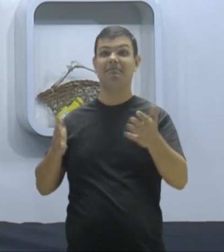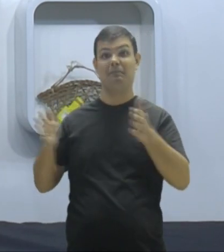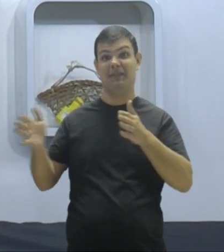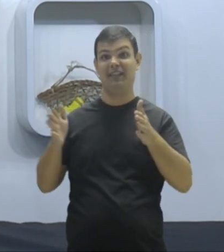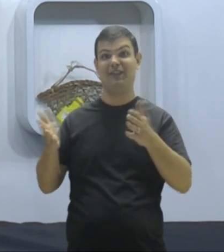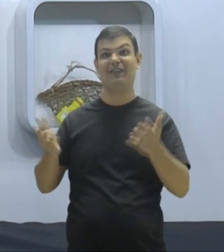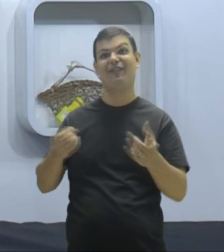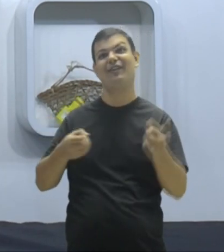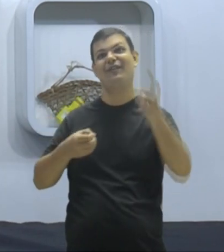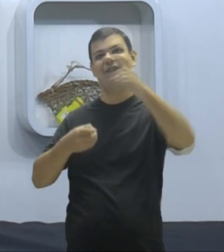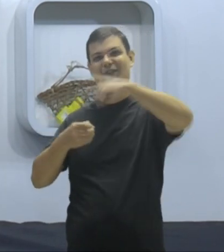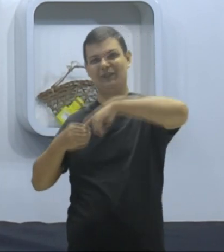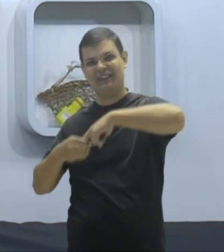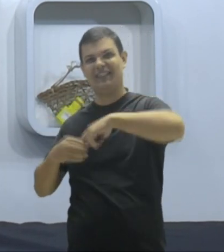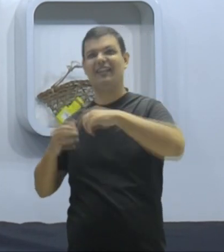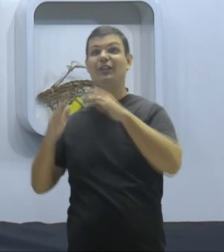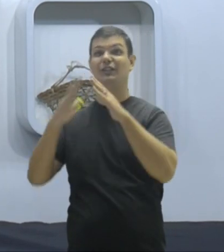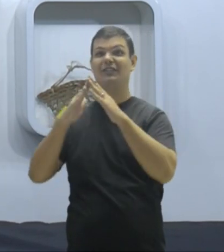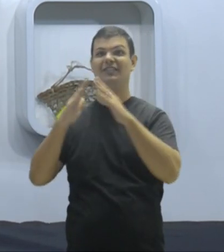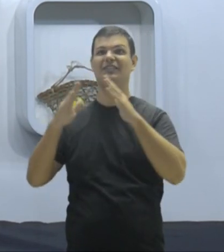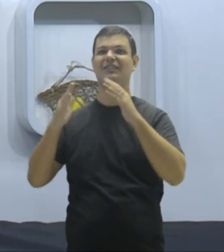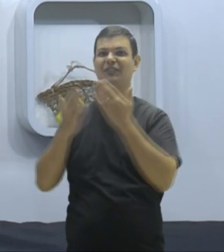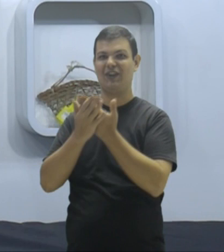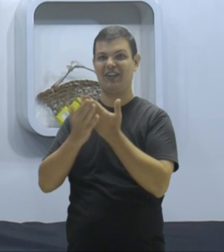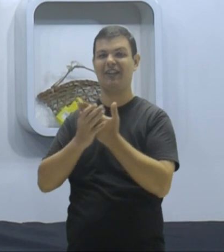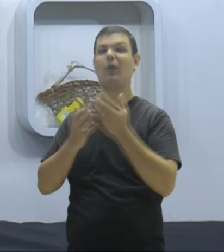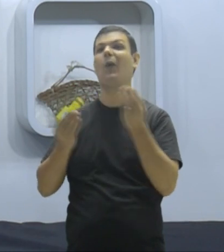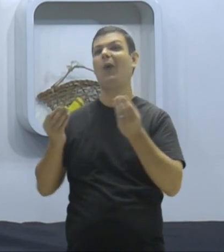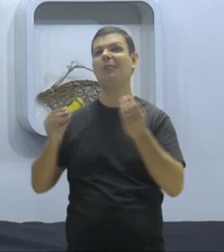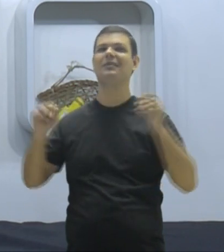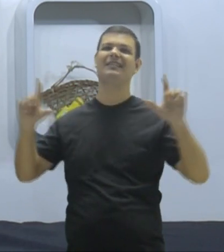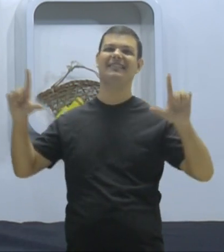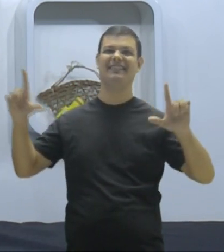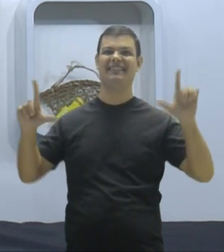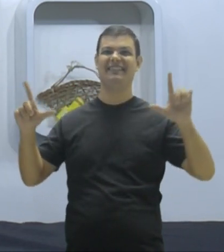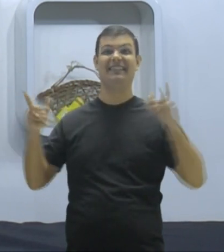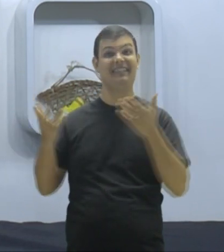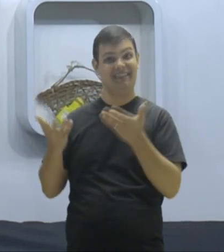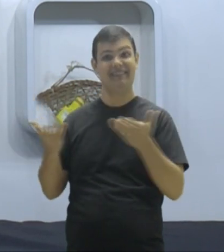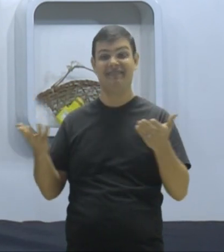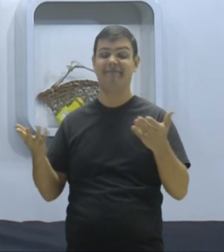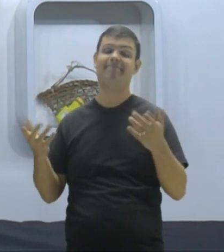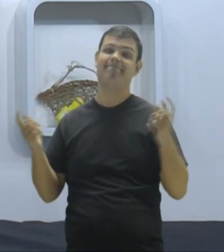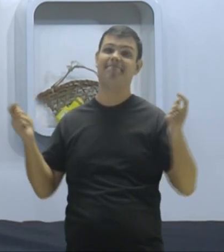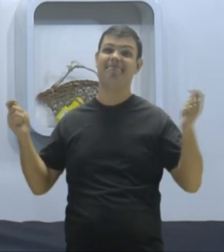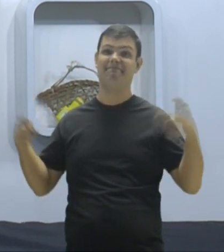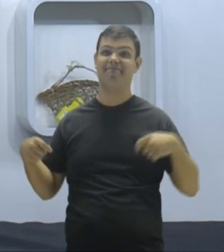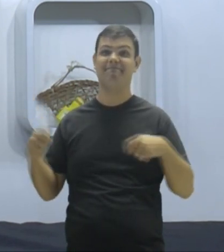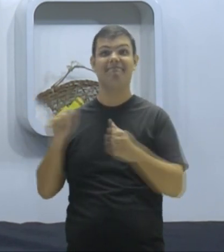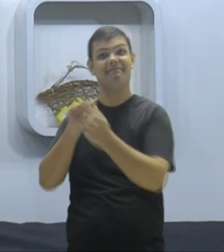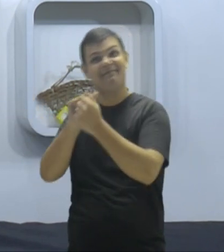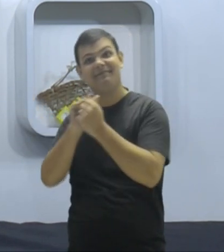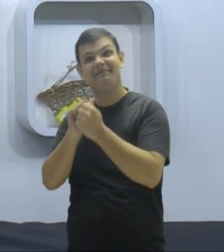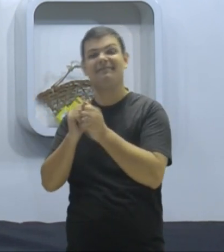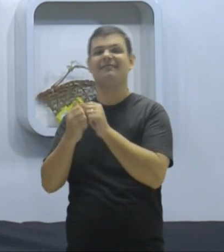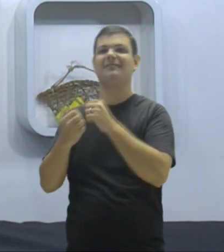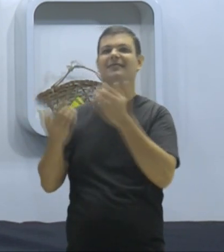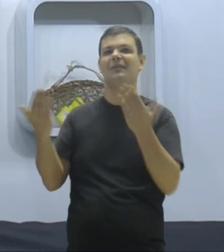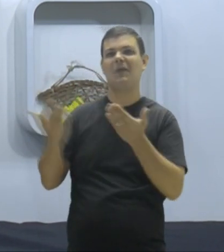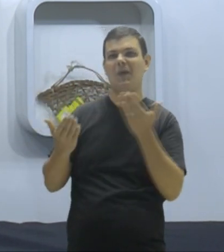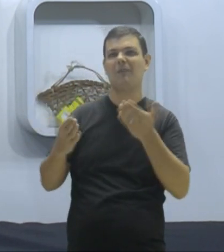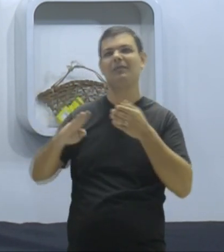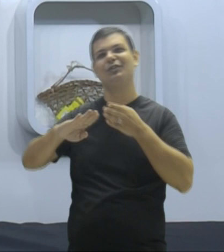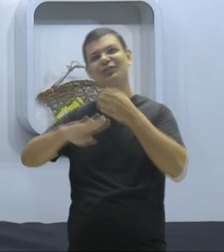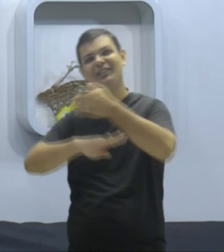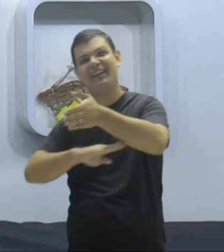nossas atividades aqui na teleaula. Foi a forma que encontramos de estar mais próximo de vocês, chegar até você